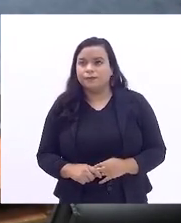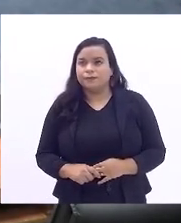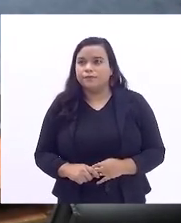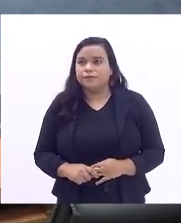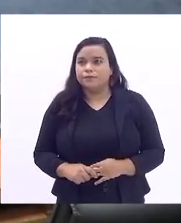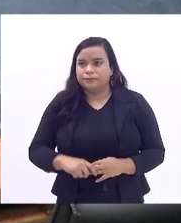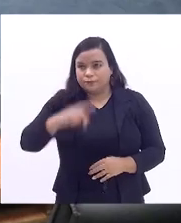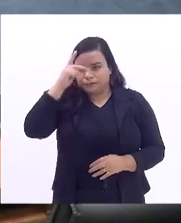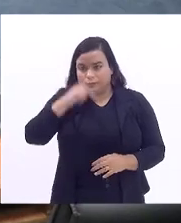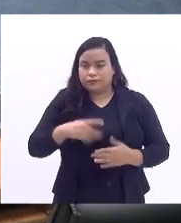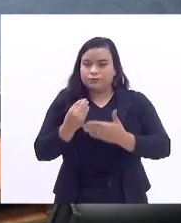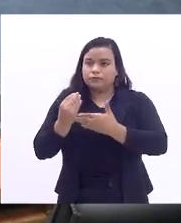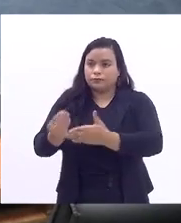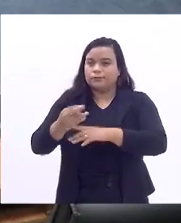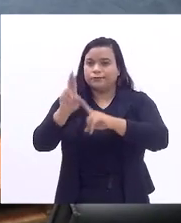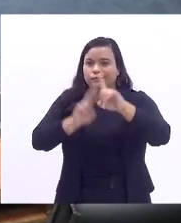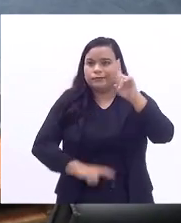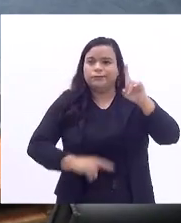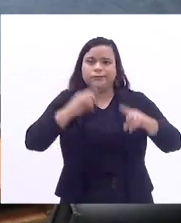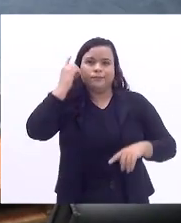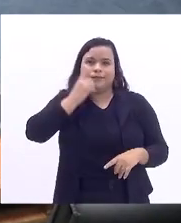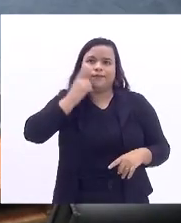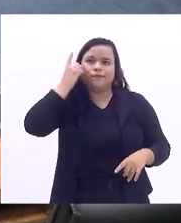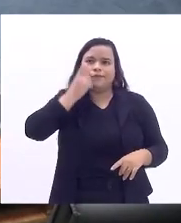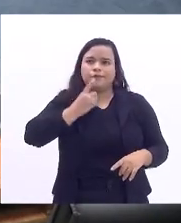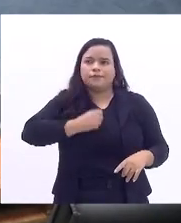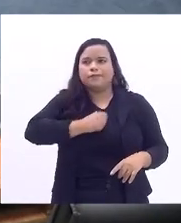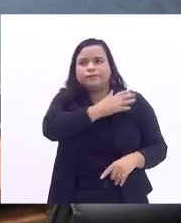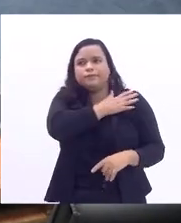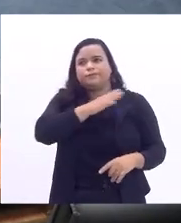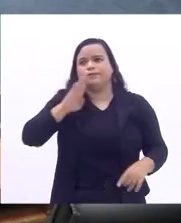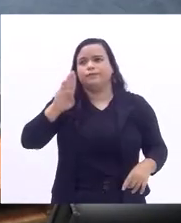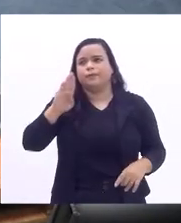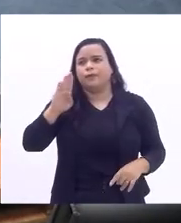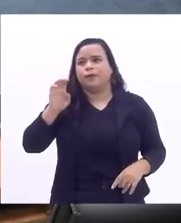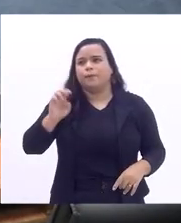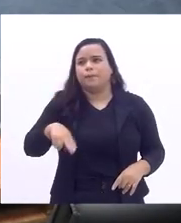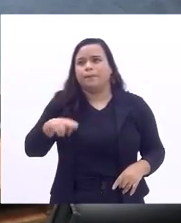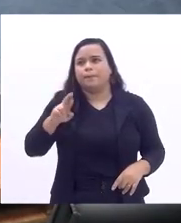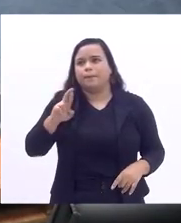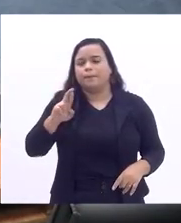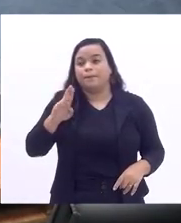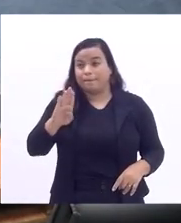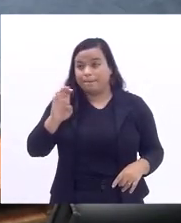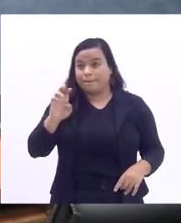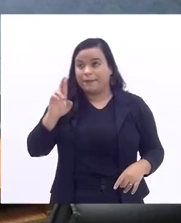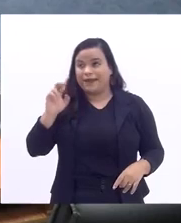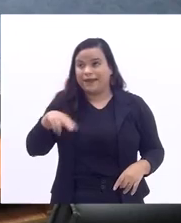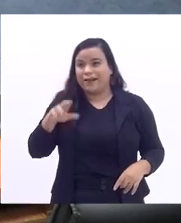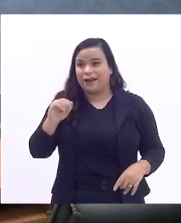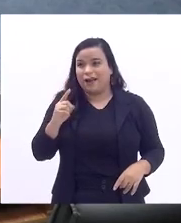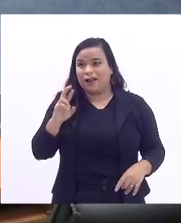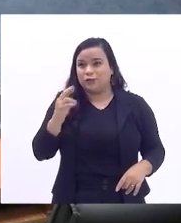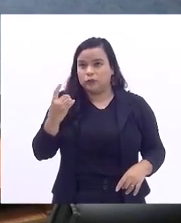a presidência designar relator o deputado Subtenente Bernardo E aí